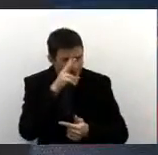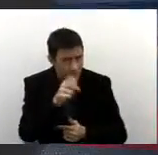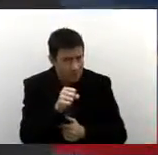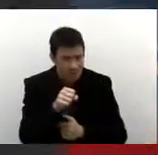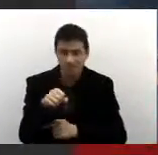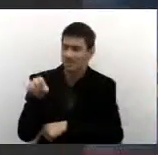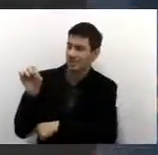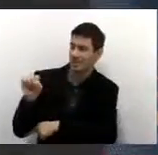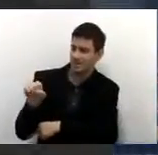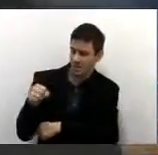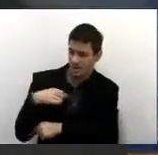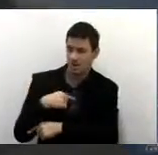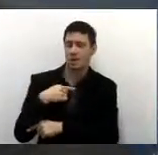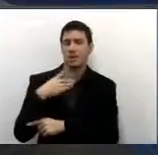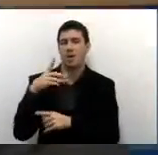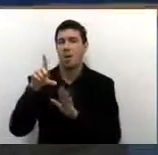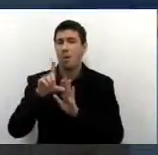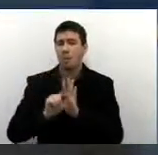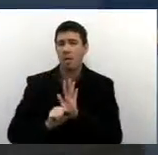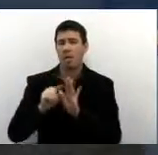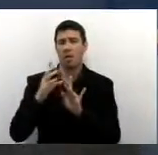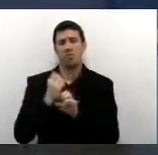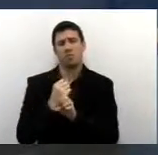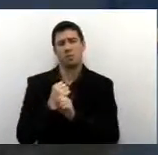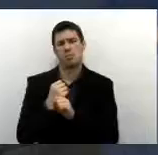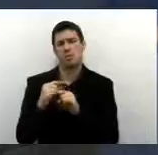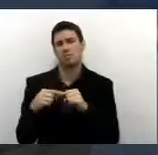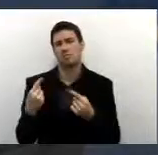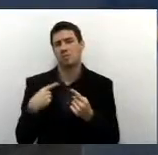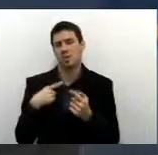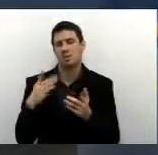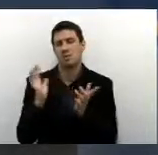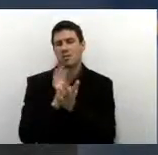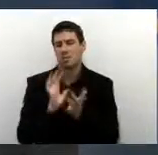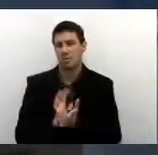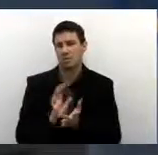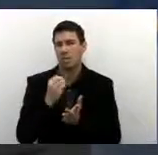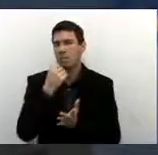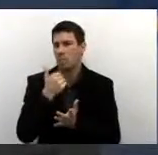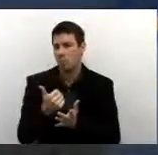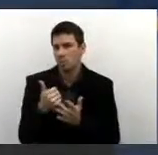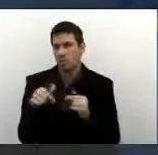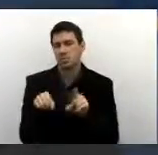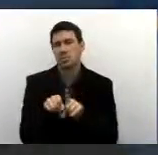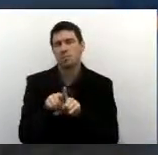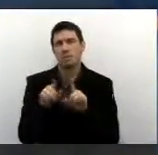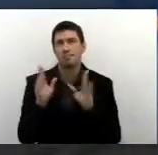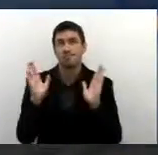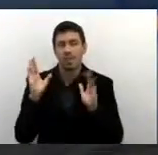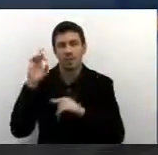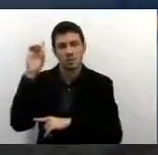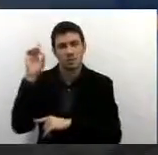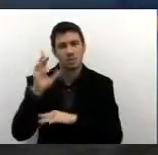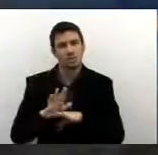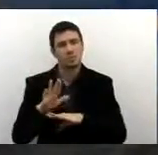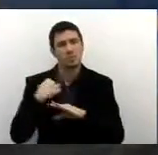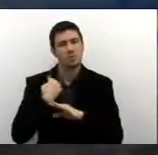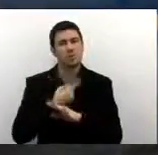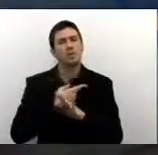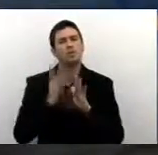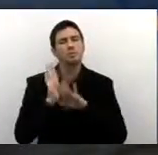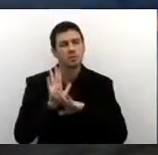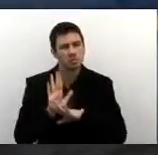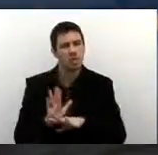Eu acredito que seja um dos menores orçamentos, né? Mas a equipe é boa e graças a Deus, quer dizer, podemos dar, né,